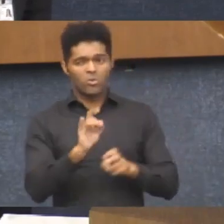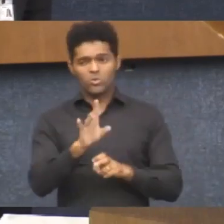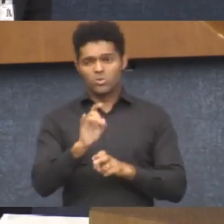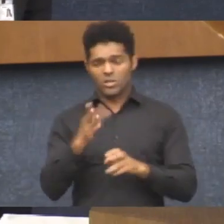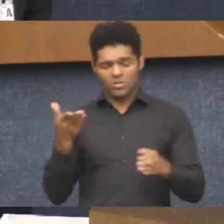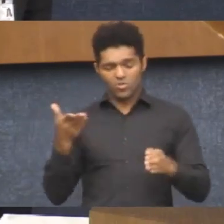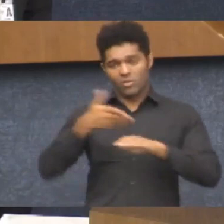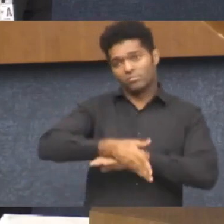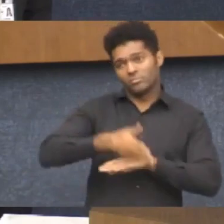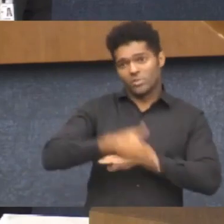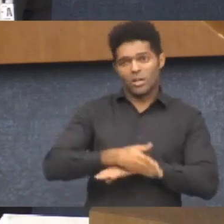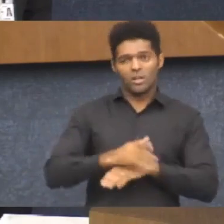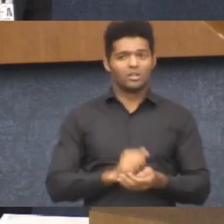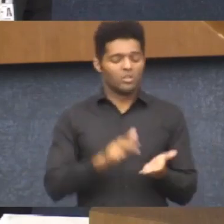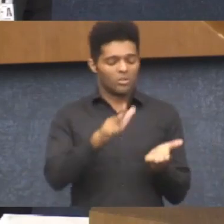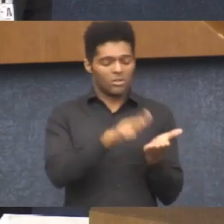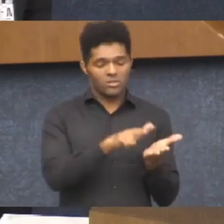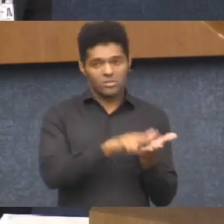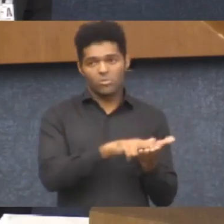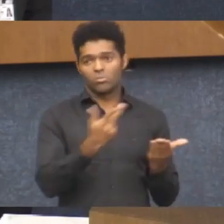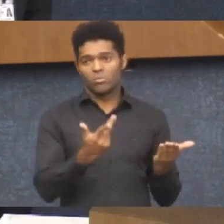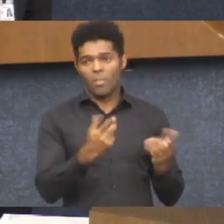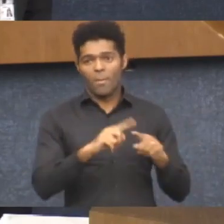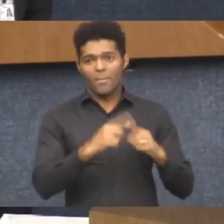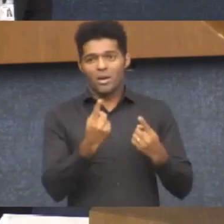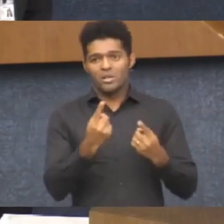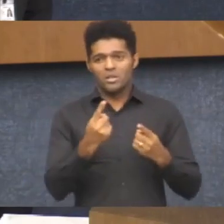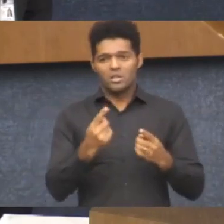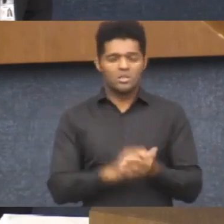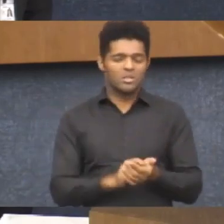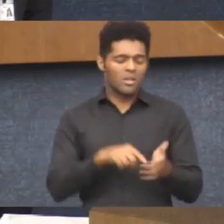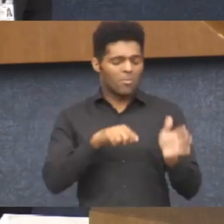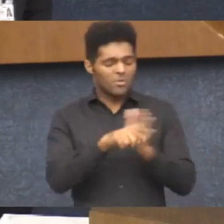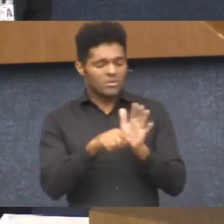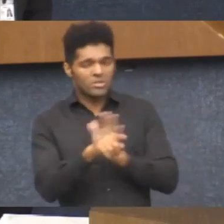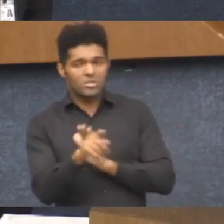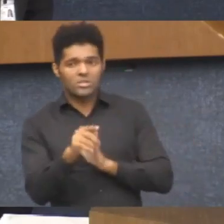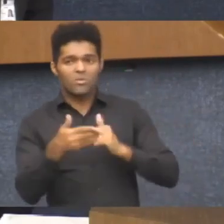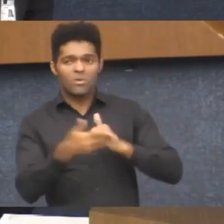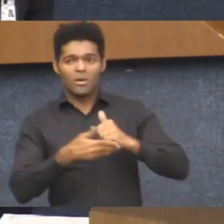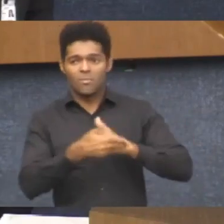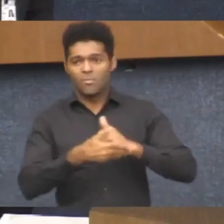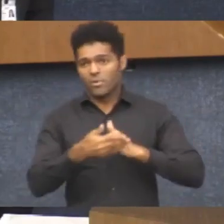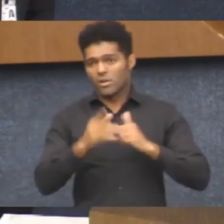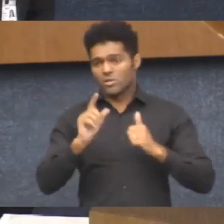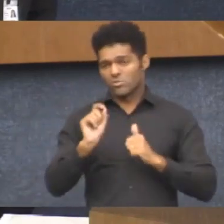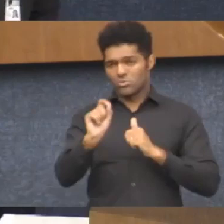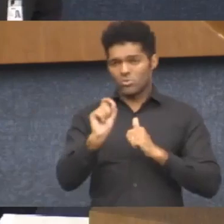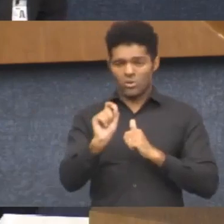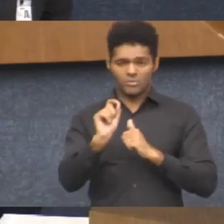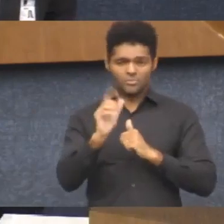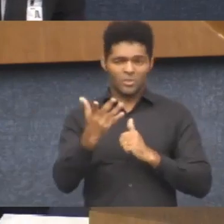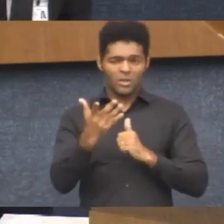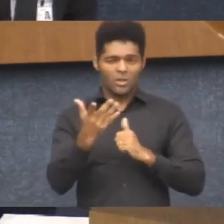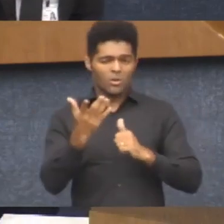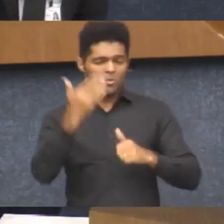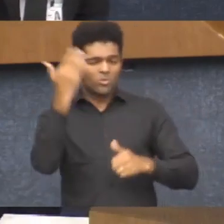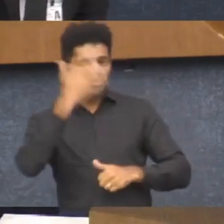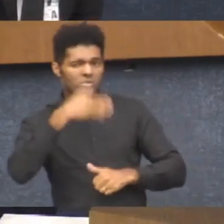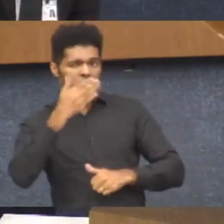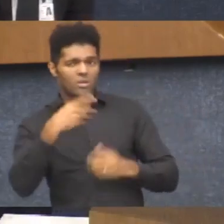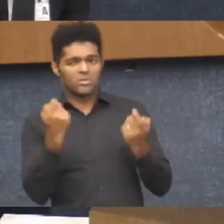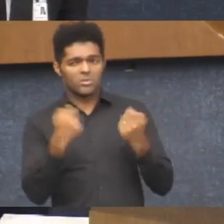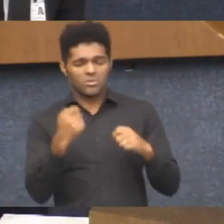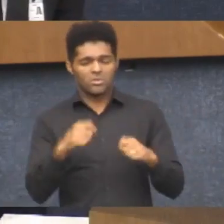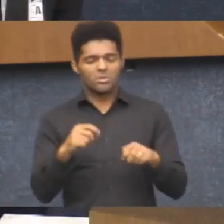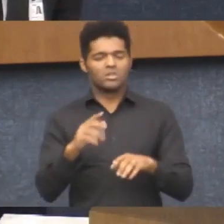o efeito de solicitação de exame. A gente vai estudar isso em breve junto com o nosso colega Marcelinho, que está se debruçando sobre isso.